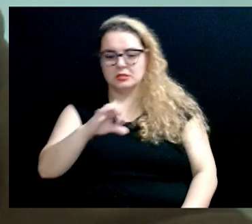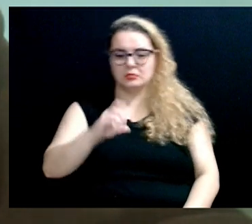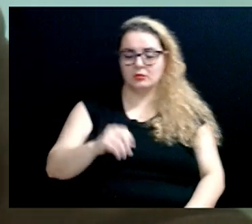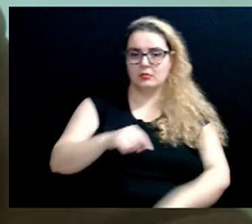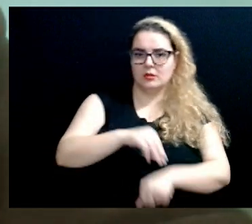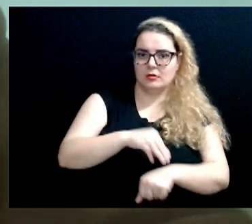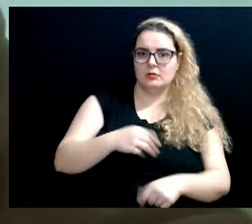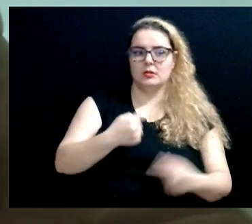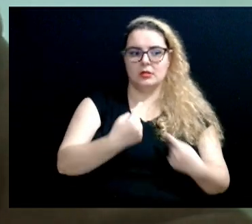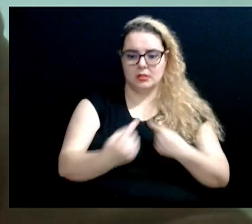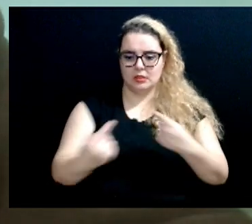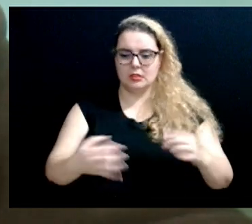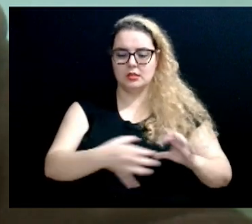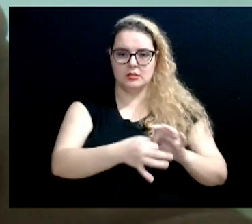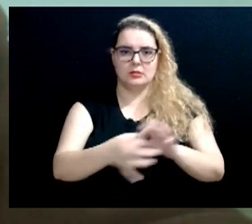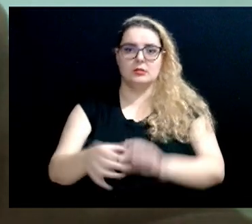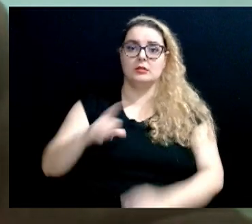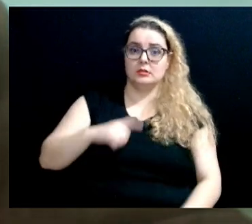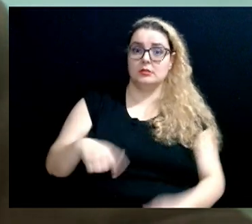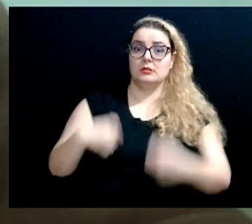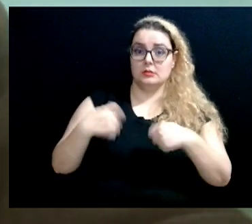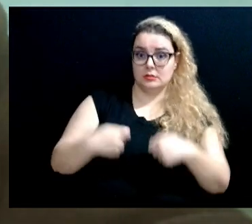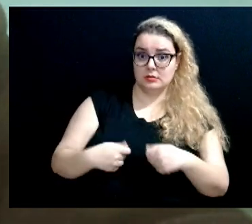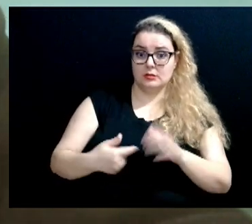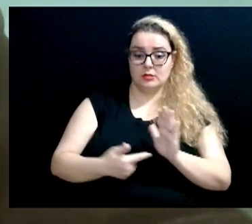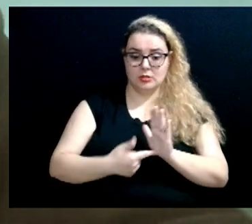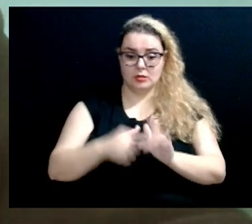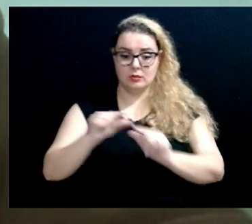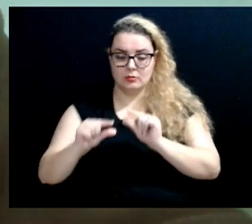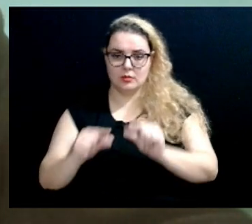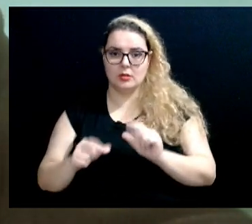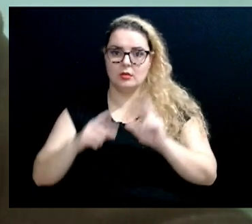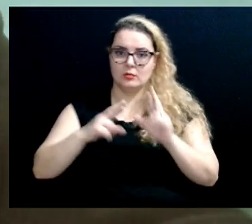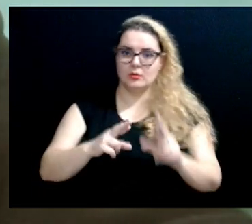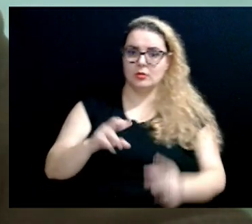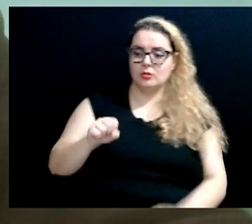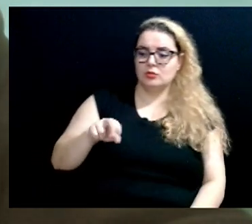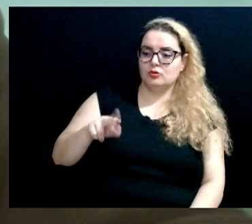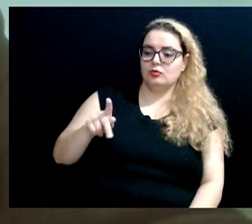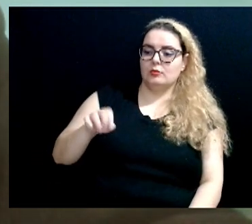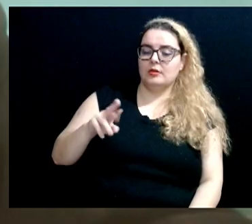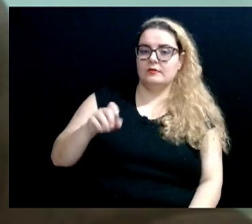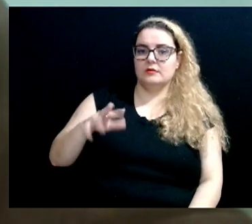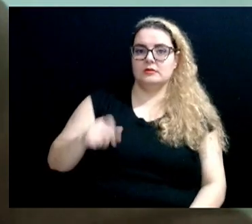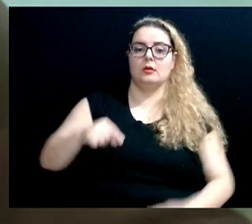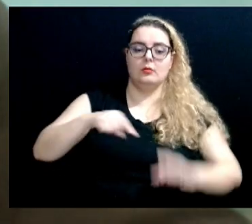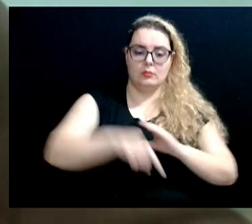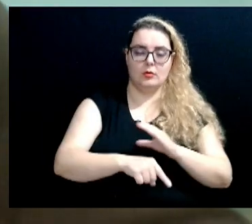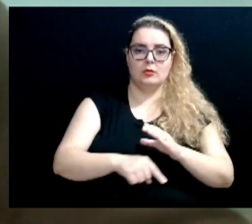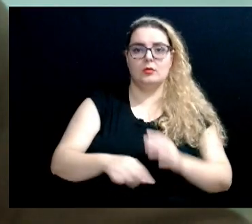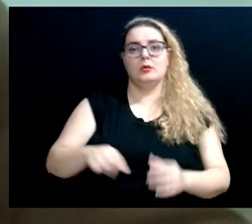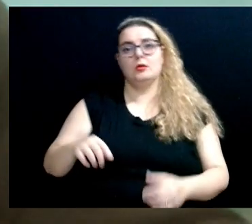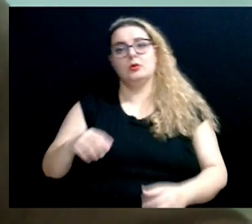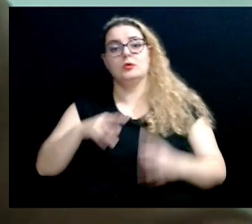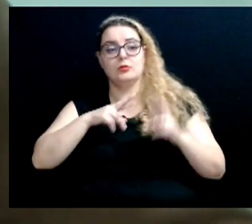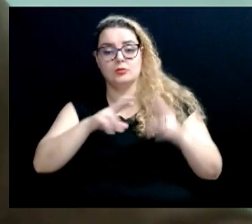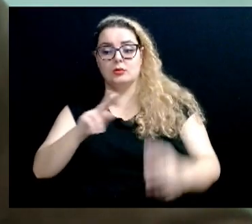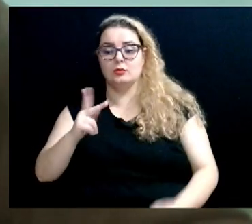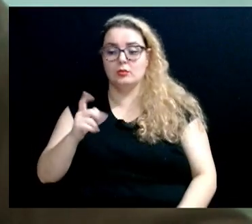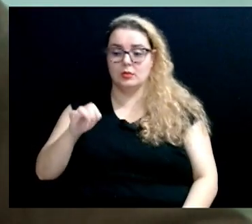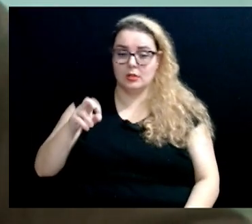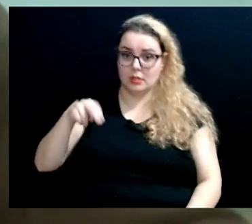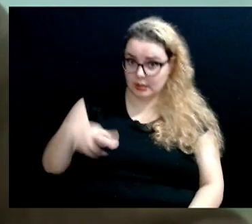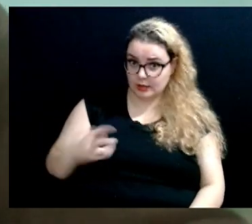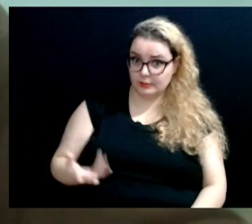tem a necessidade de mostrar um pouco de sono superficial, o profundo e o sono REM. Bom, à medida que eu vou